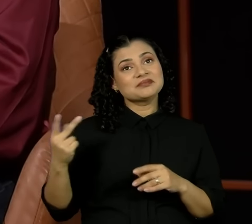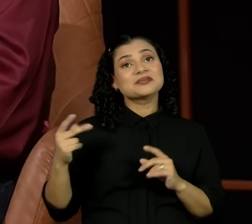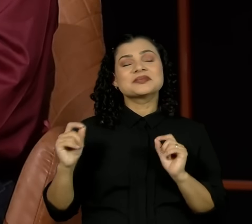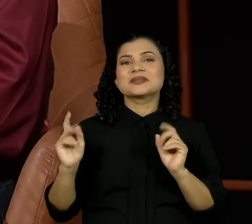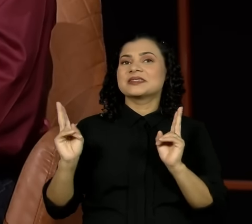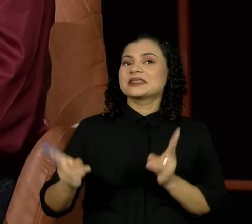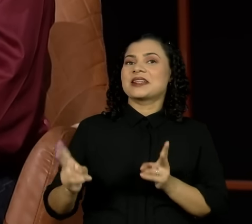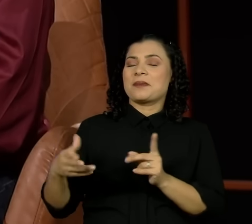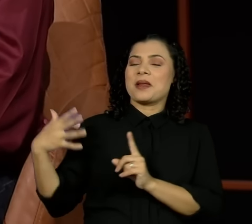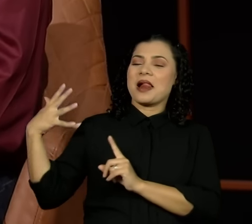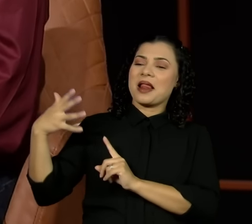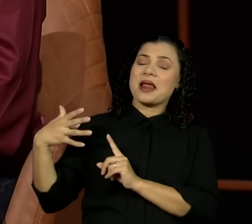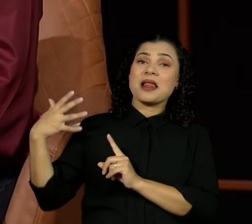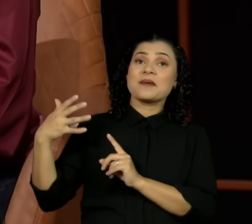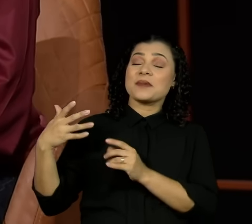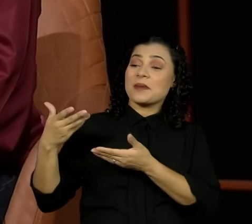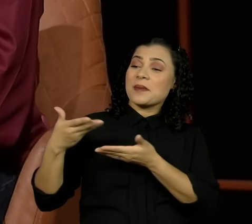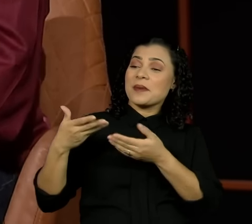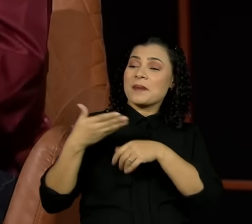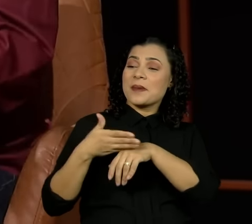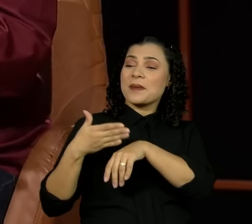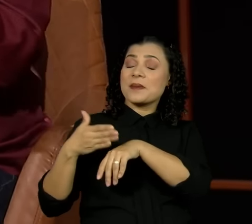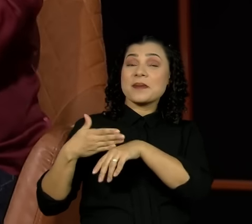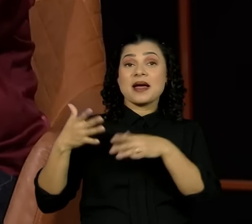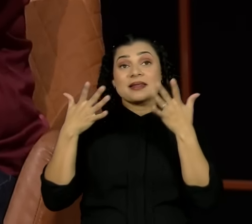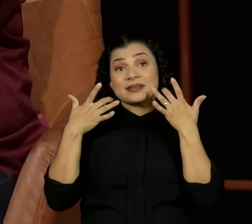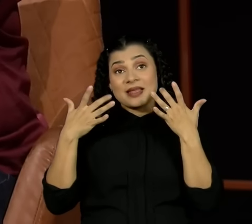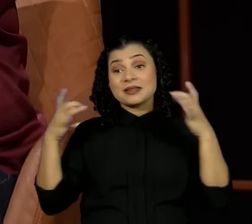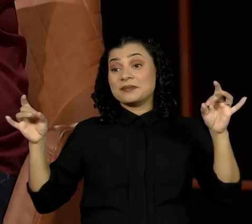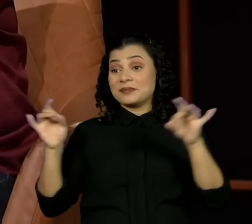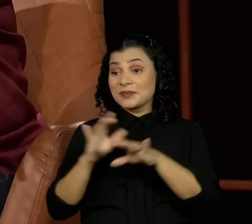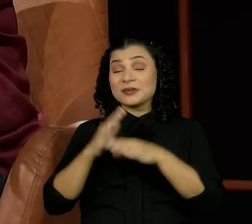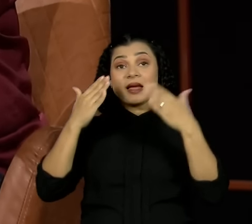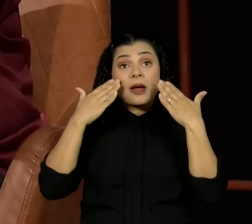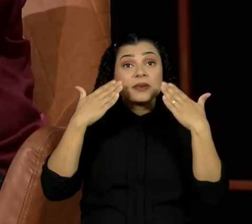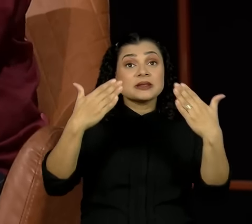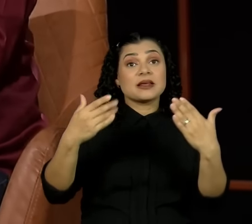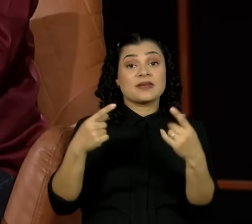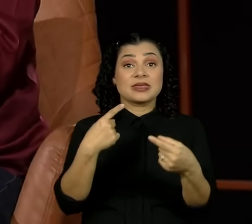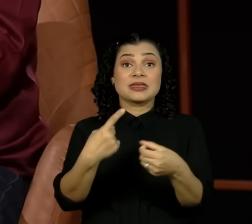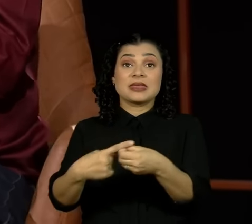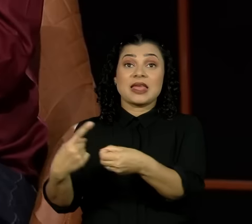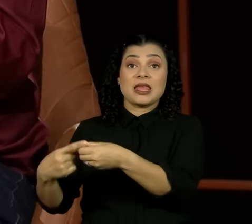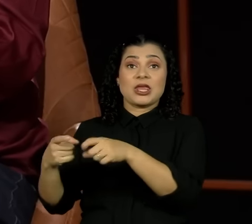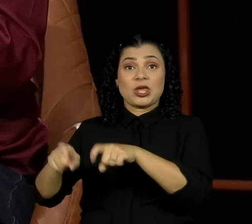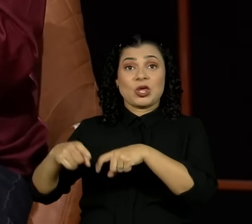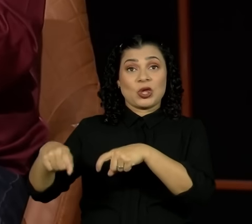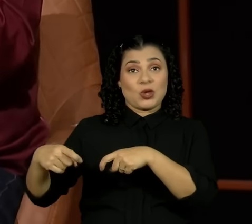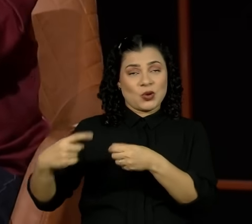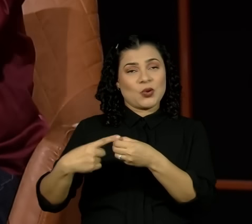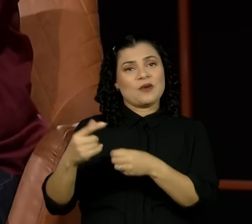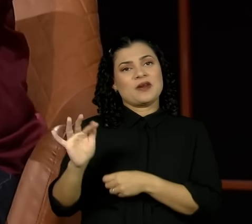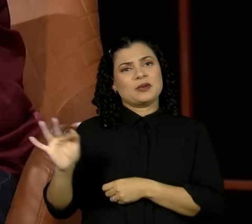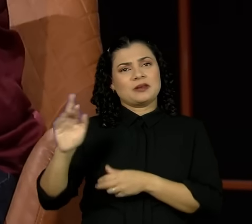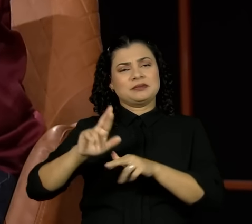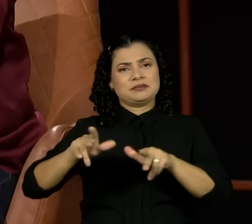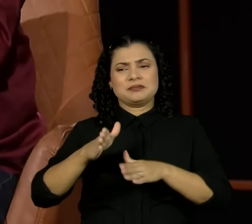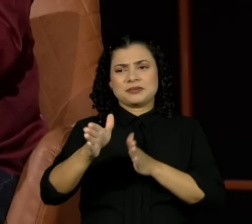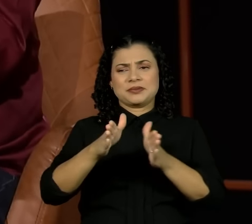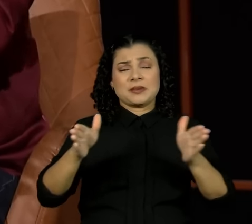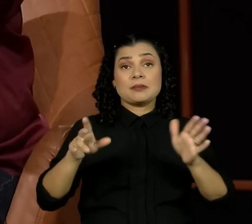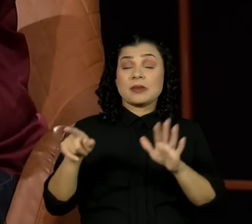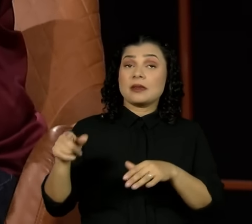com a peça. Depois que eu descobri o seguinte, a gente ia apresentar essa peça no interior, numa faculdade, e ele falava, não, vou levar uma peça